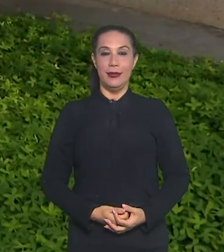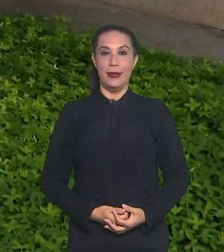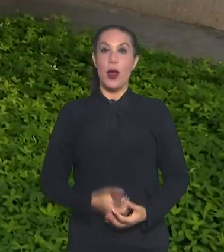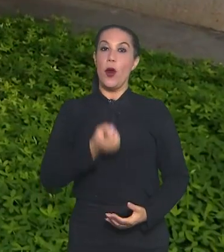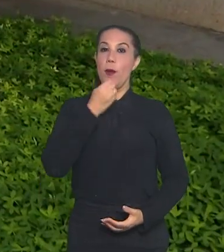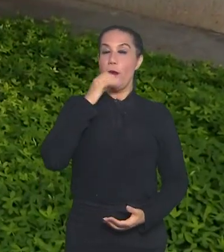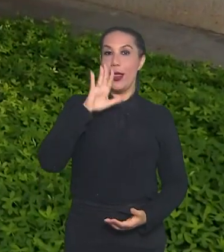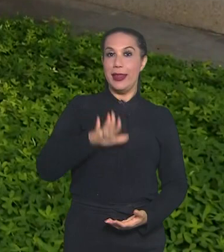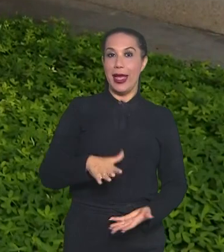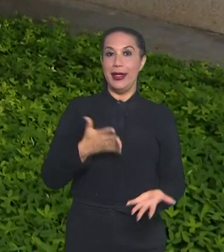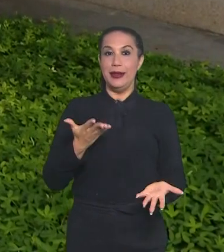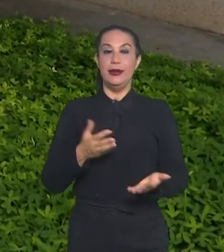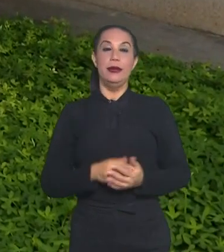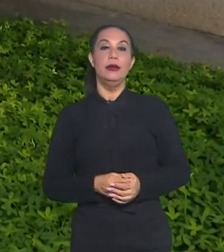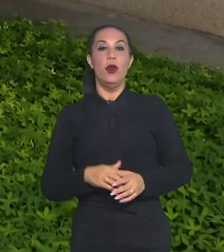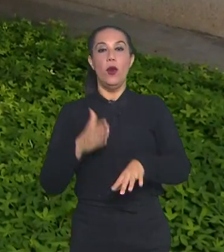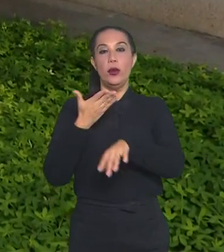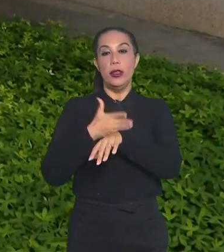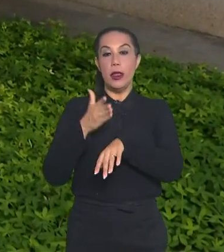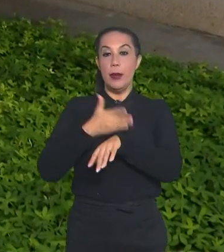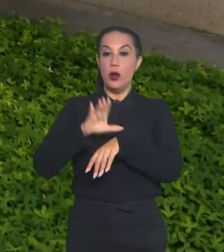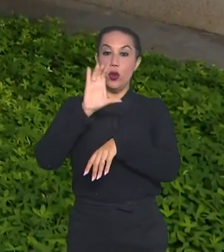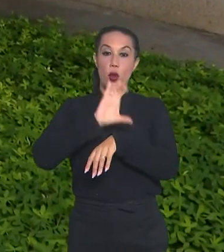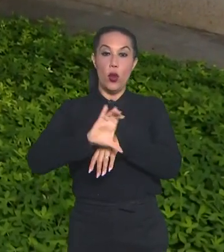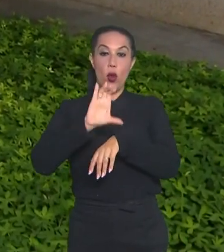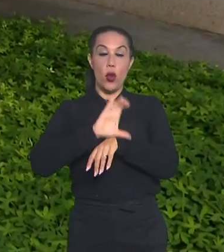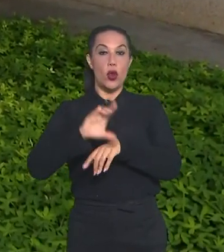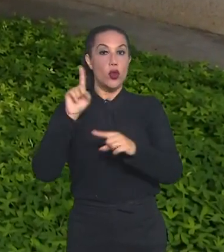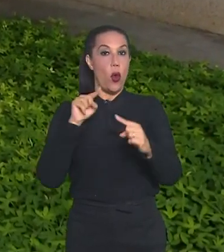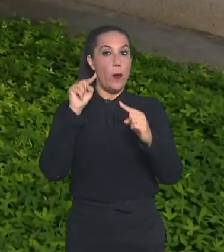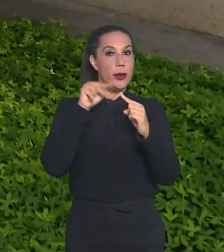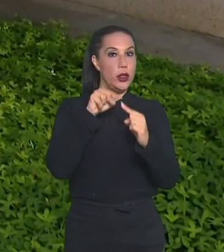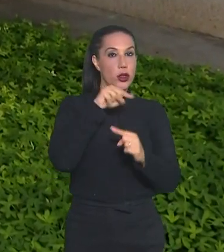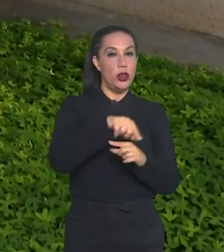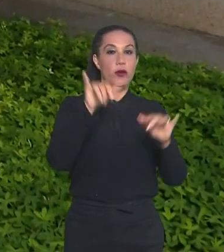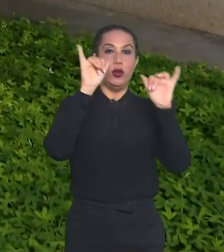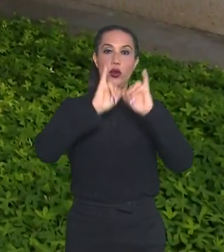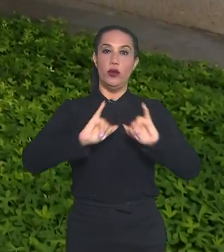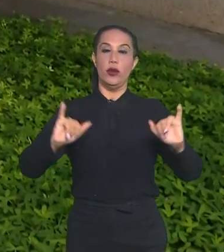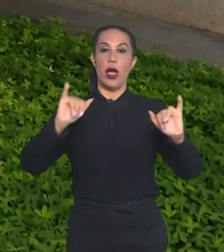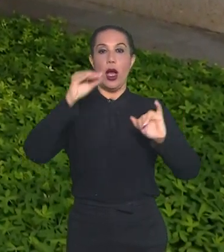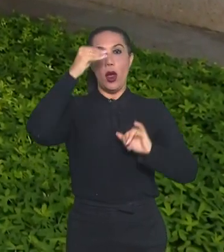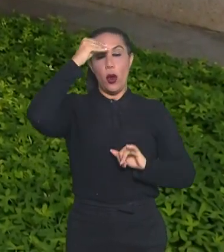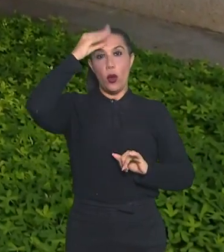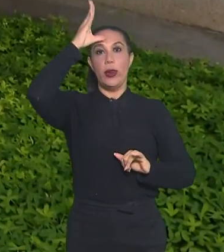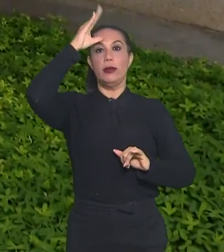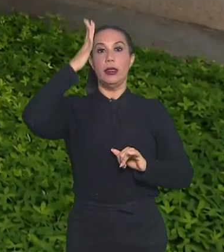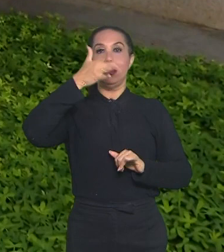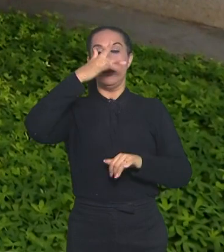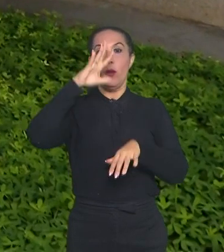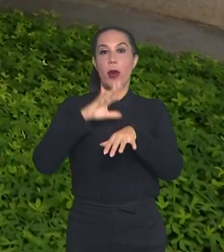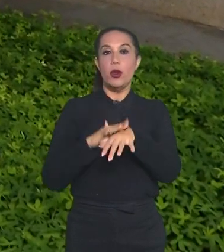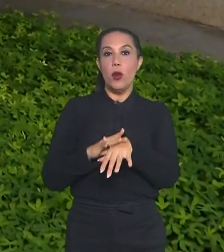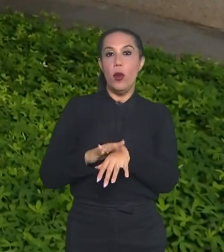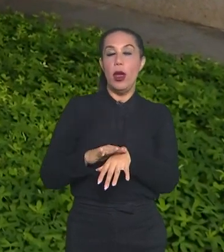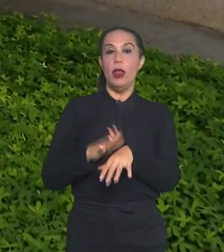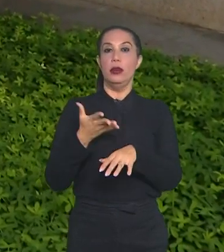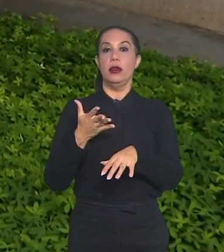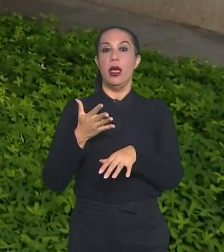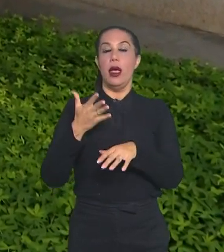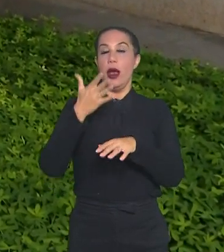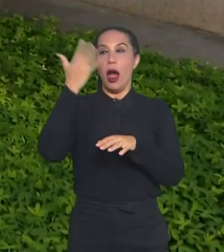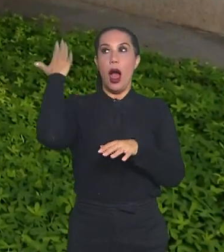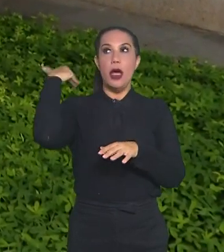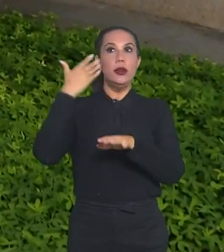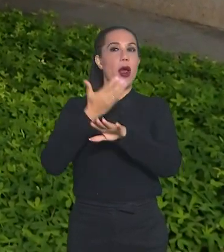Boa tarde, Flávia. Esse treinamento tem justamente esse objetivo de divulgar o conhecimento de uma doença que há muitos anos estava afastada da